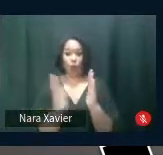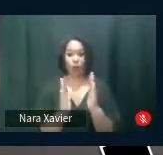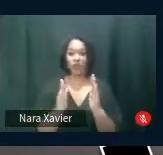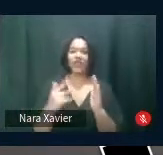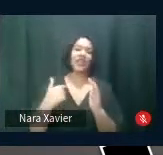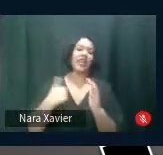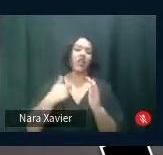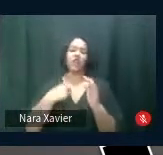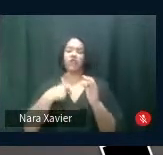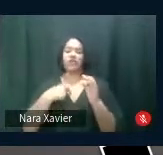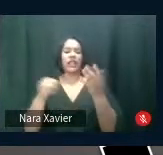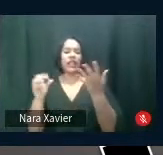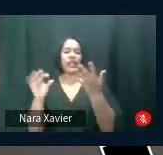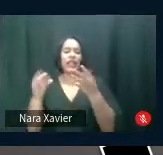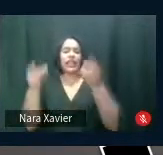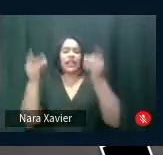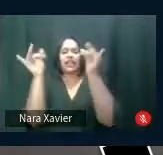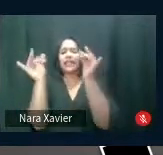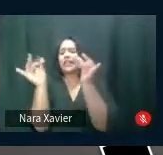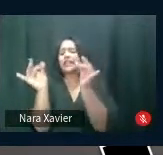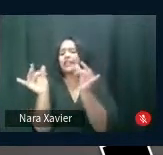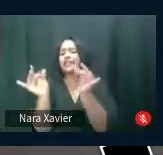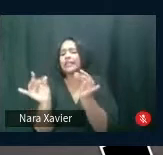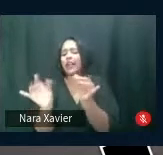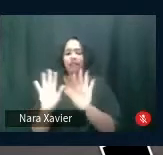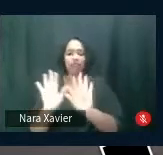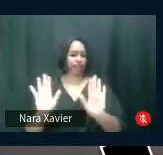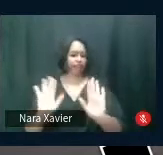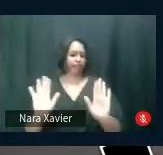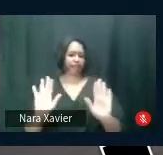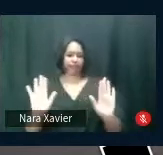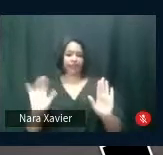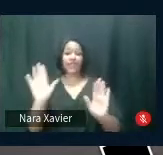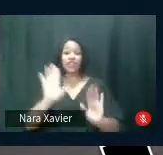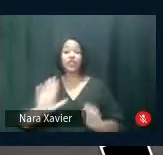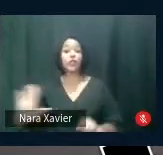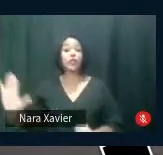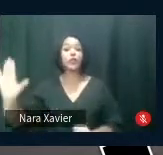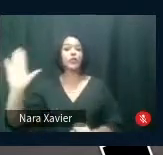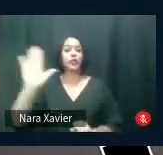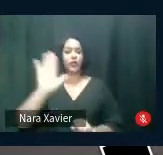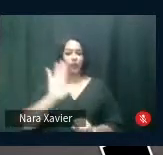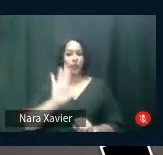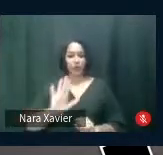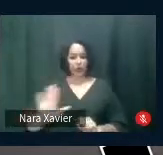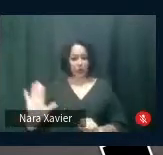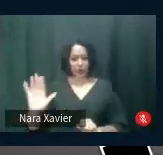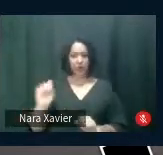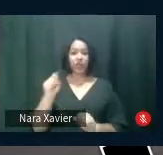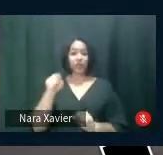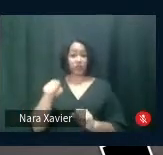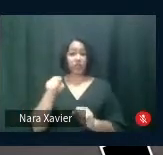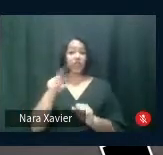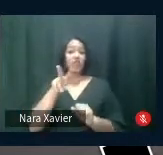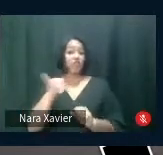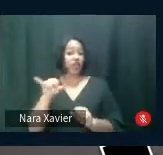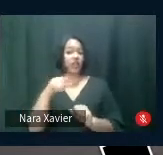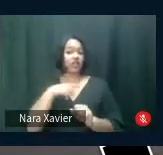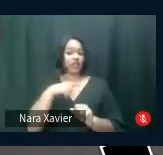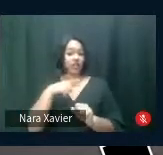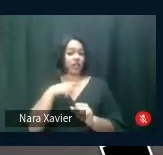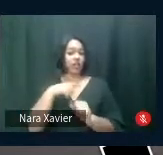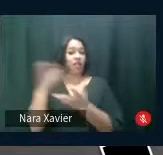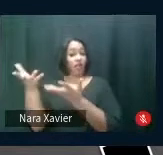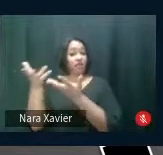me ater a todos os detalhes, então eu vou falar algumas coisas de maneira geral, mas você vai receber o arquivo com o